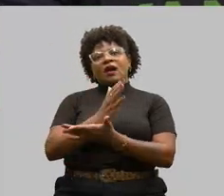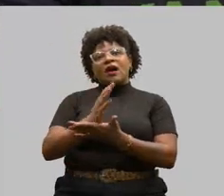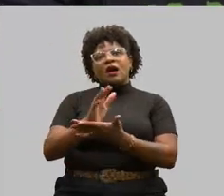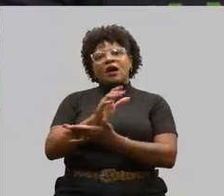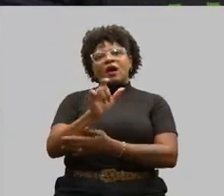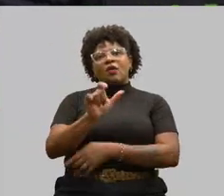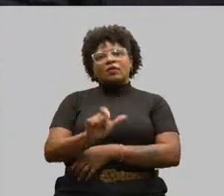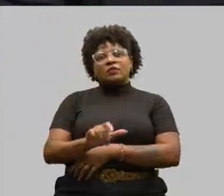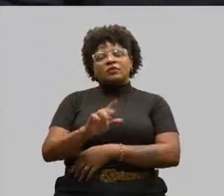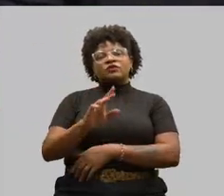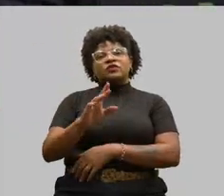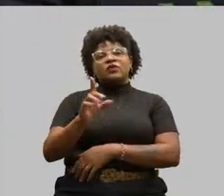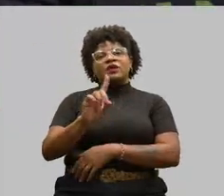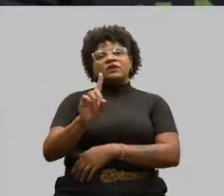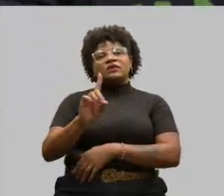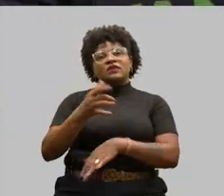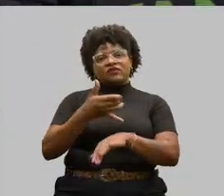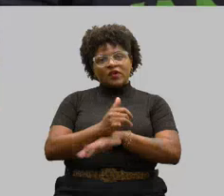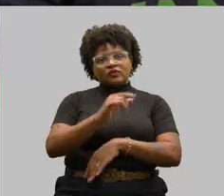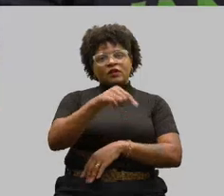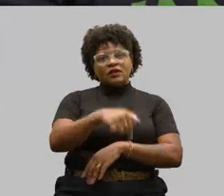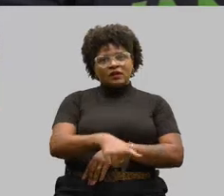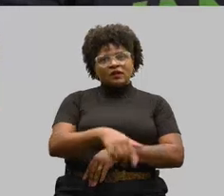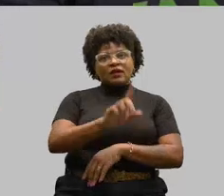ele também participar